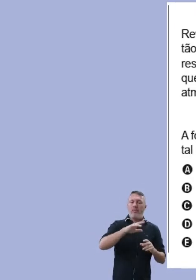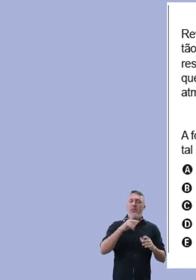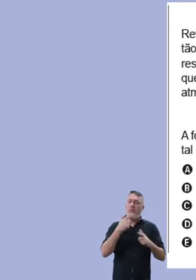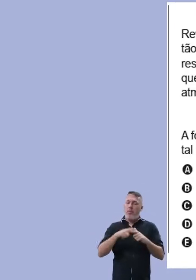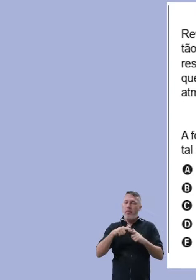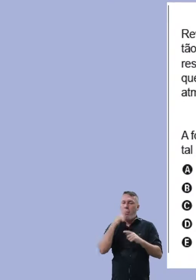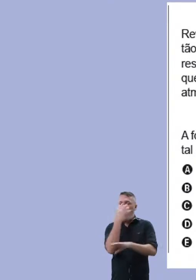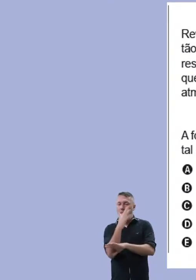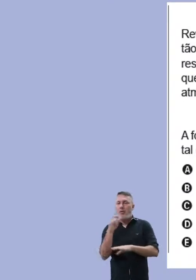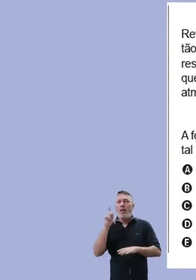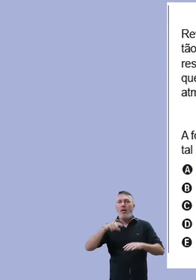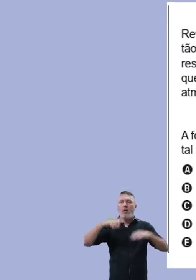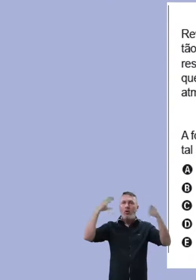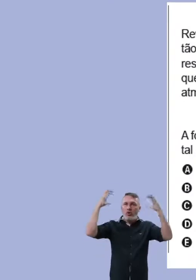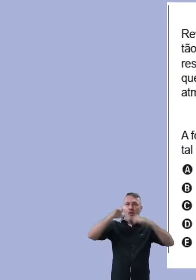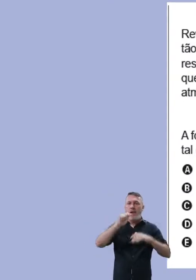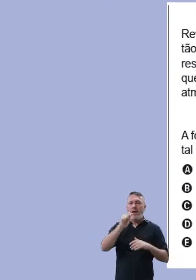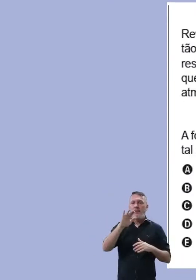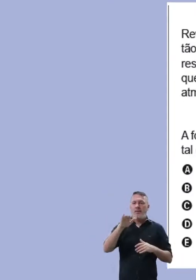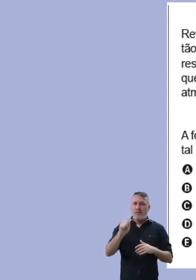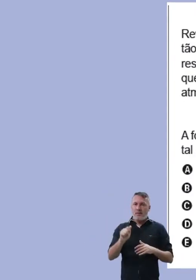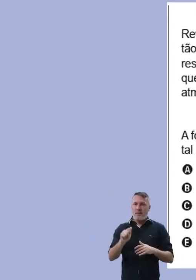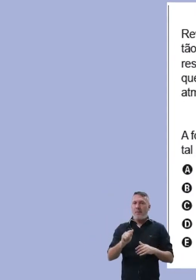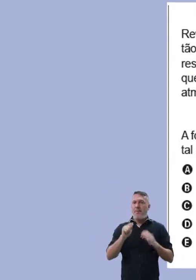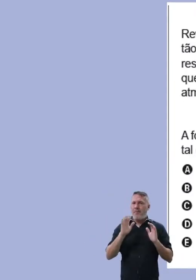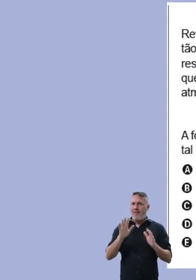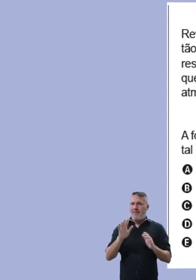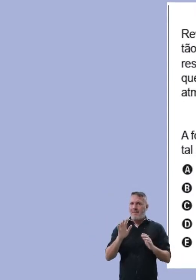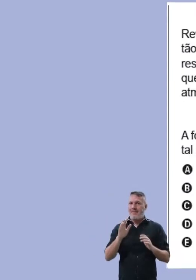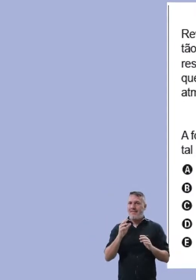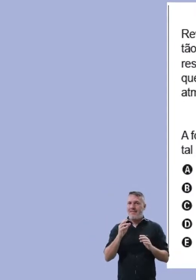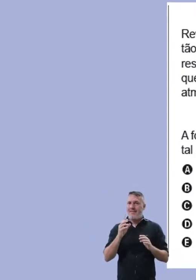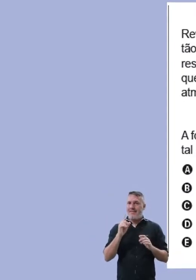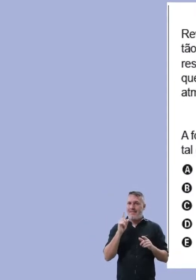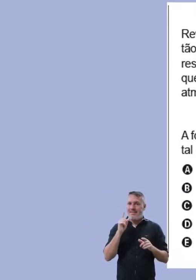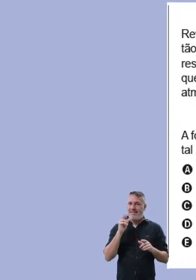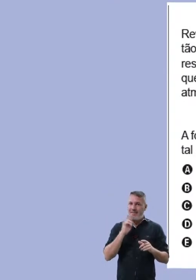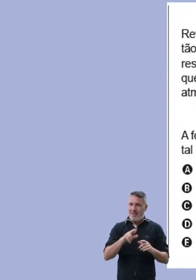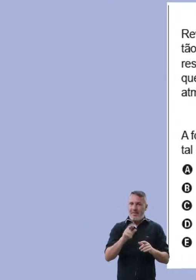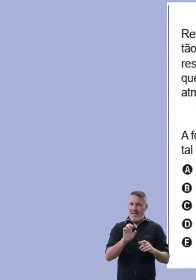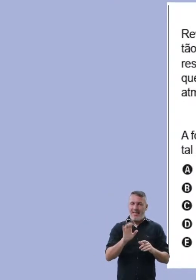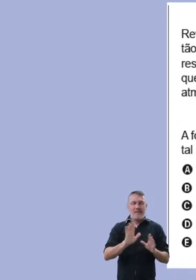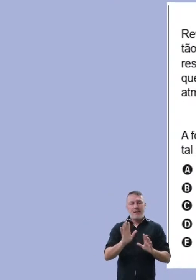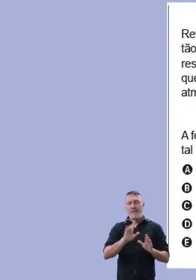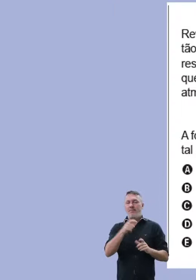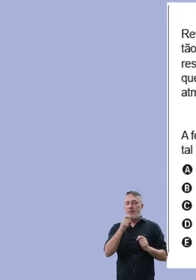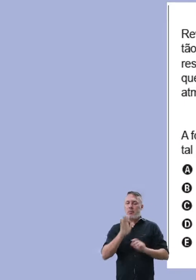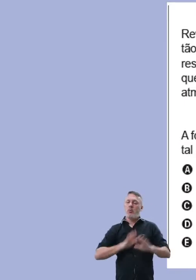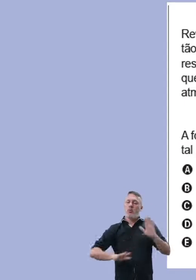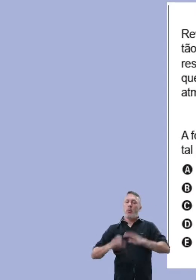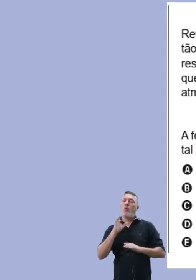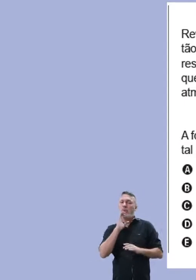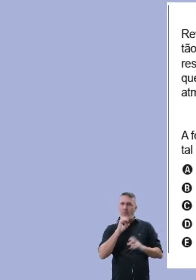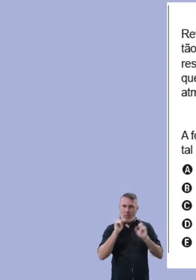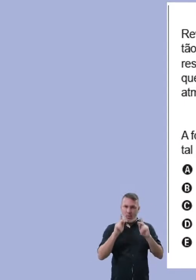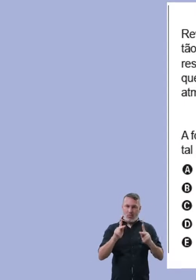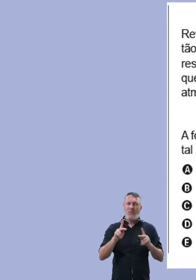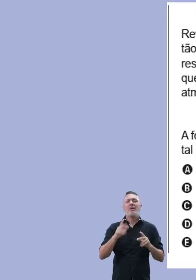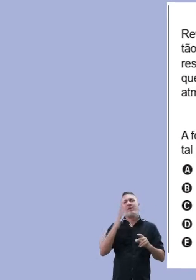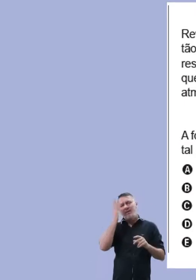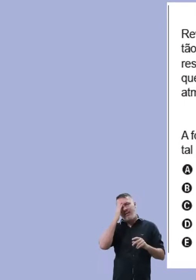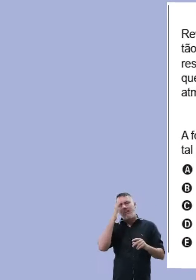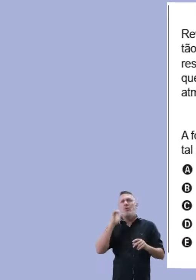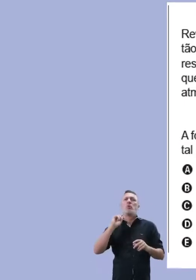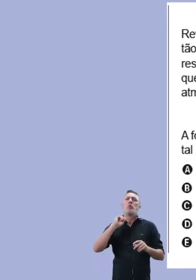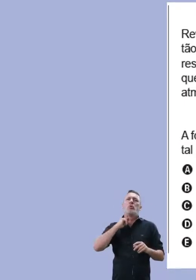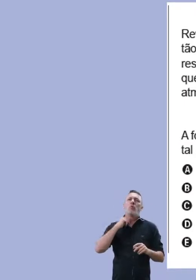problema ambiental é a chuva ácida, mas que dá vontade de marcar a letra E, dá, mas você tem que ter um pouquinho de conhecimento. Tudo bem que a poluição